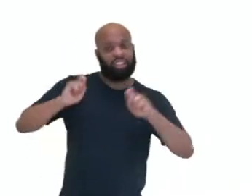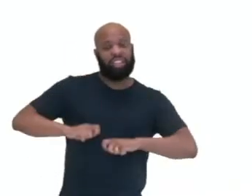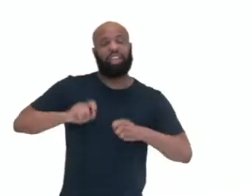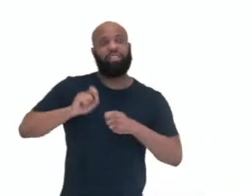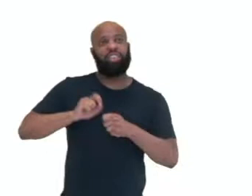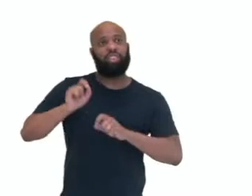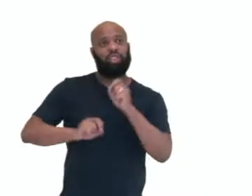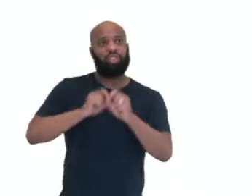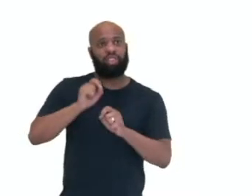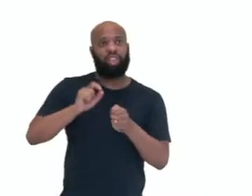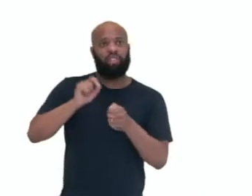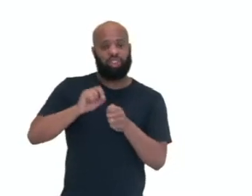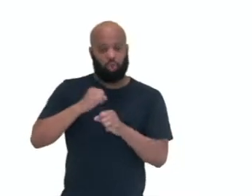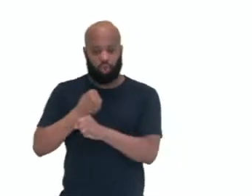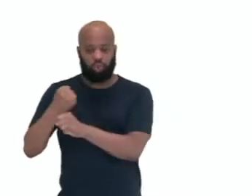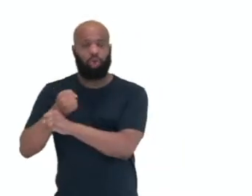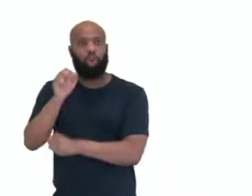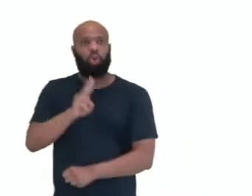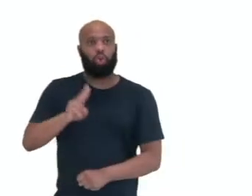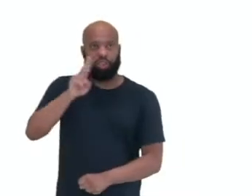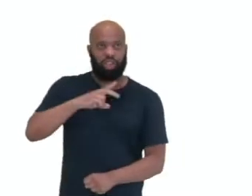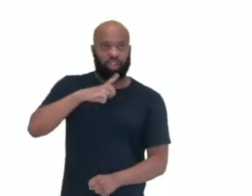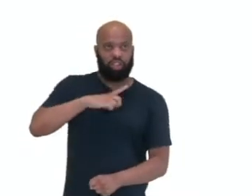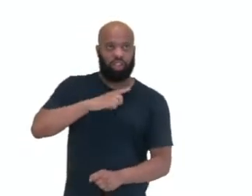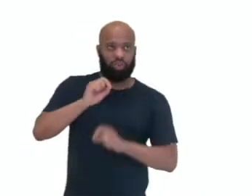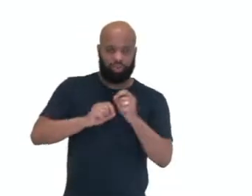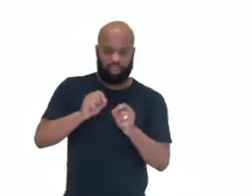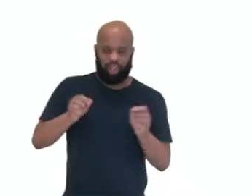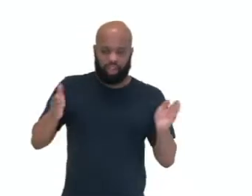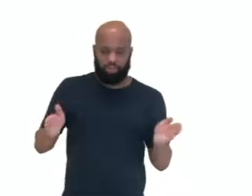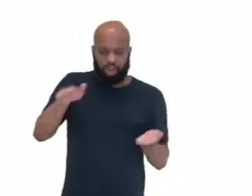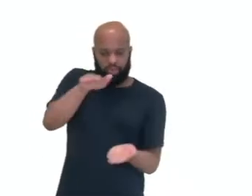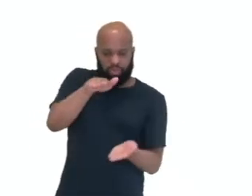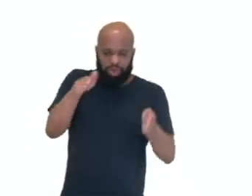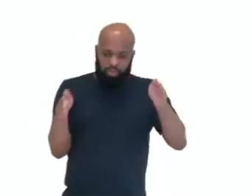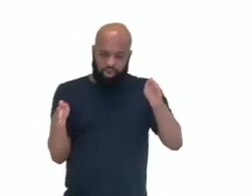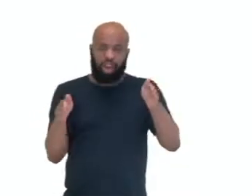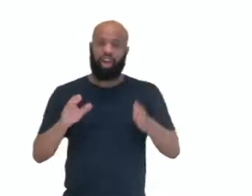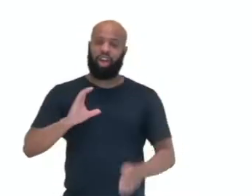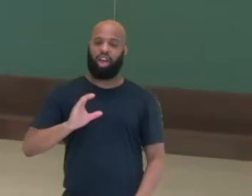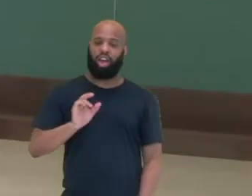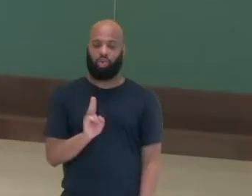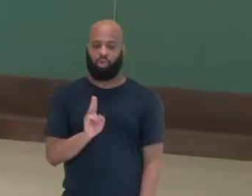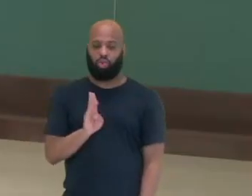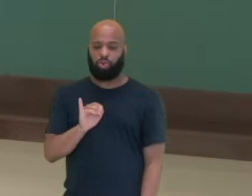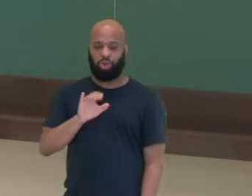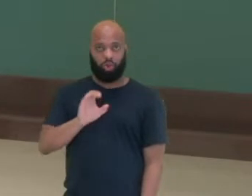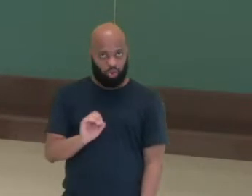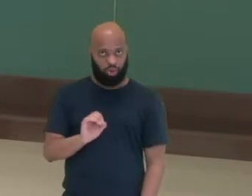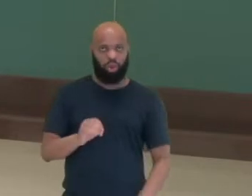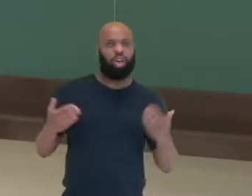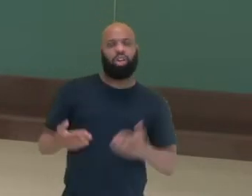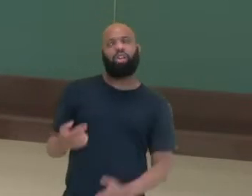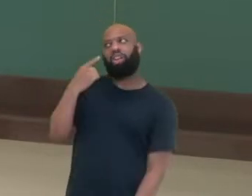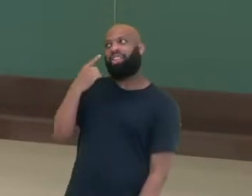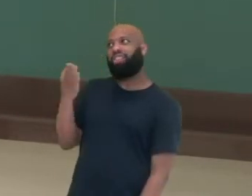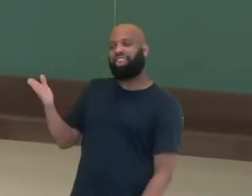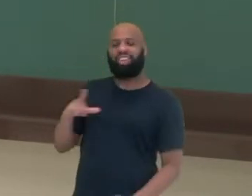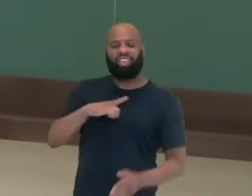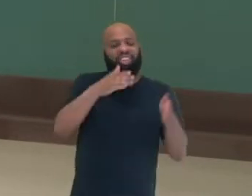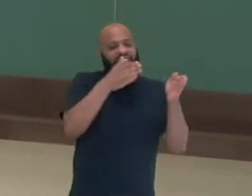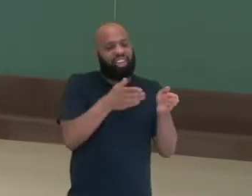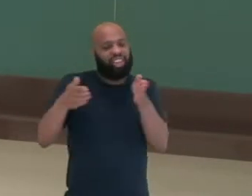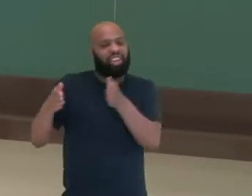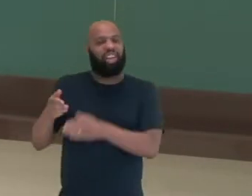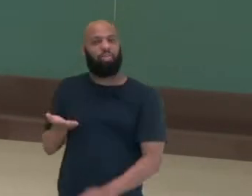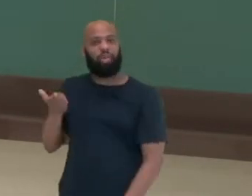realizar construções utilizando blocos cúbicos, isso mesmo, você conhece esse jogo? Observe aí as etapas, né, que